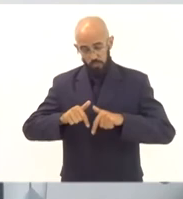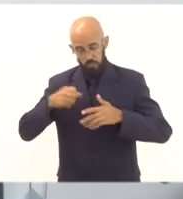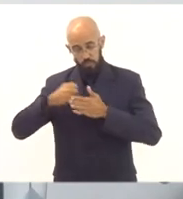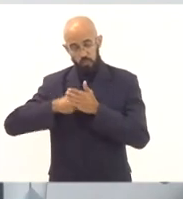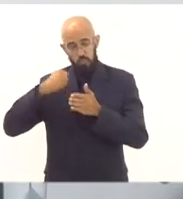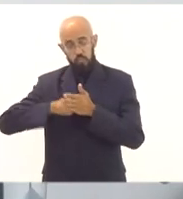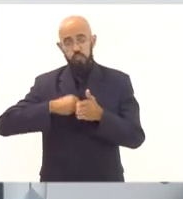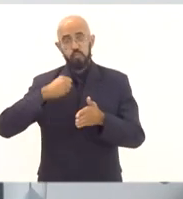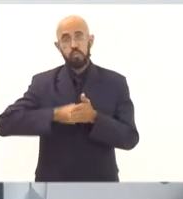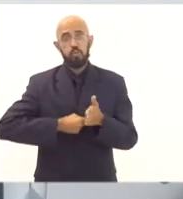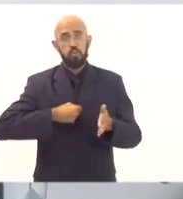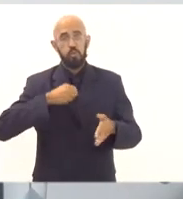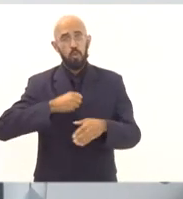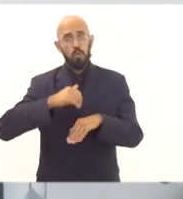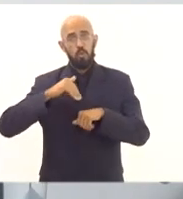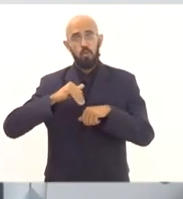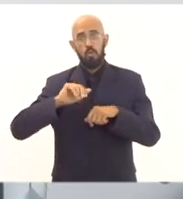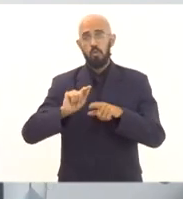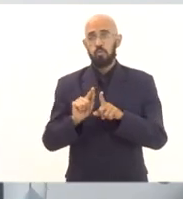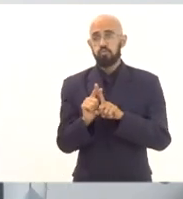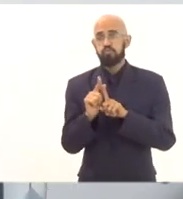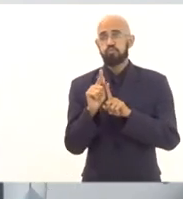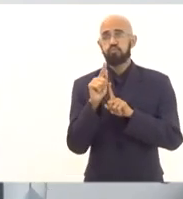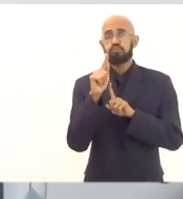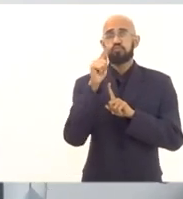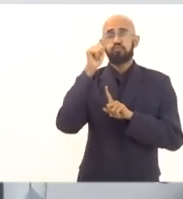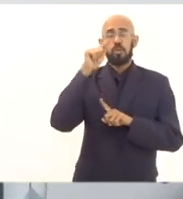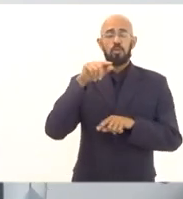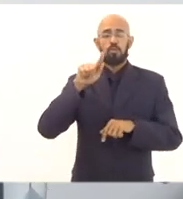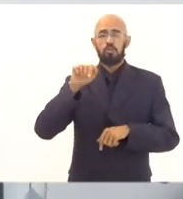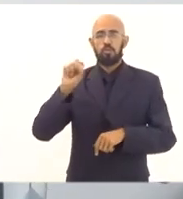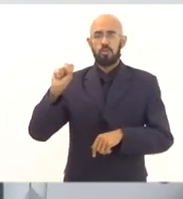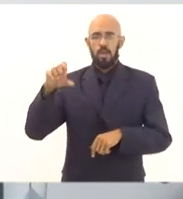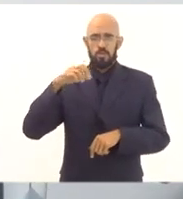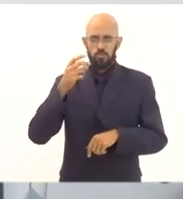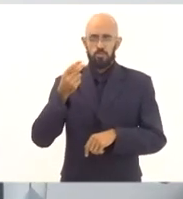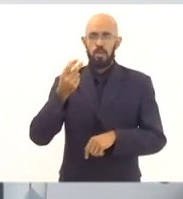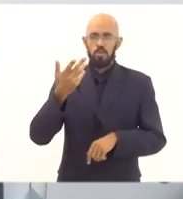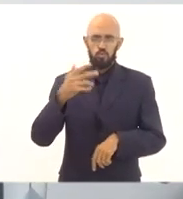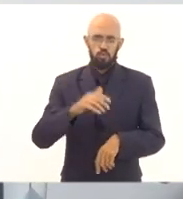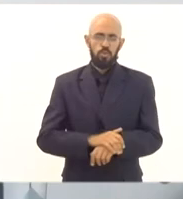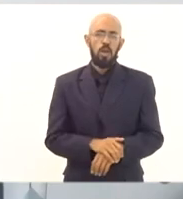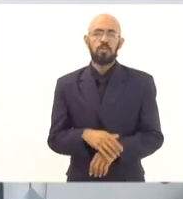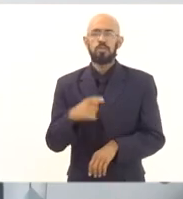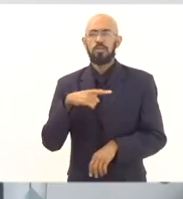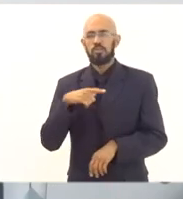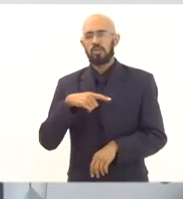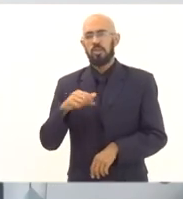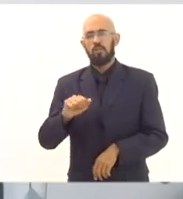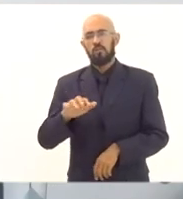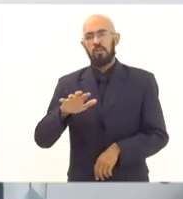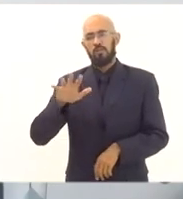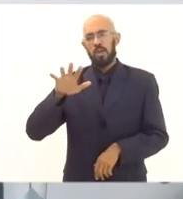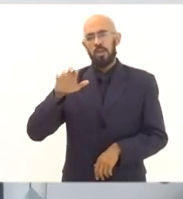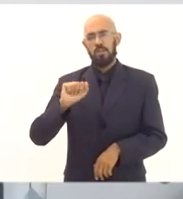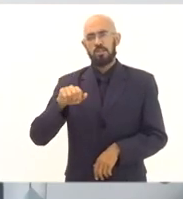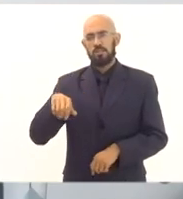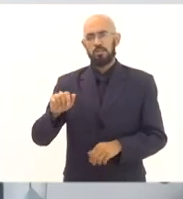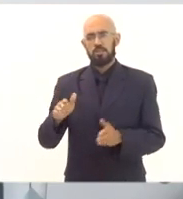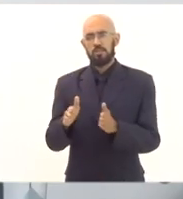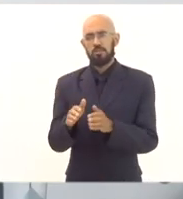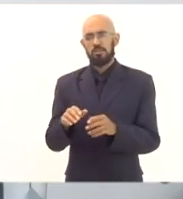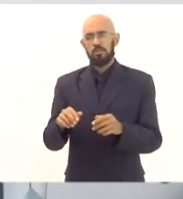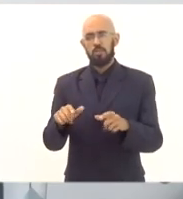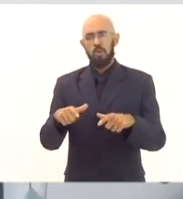com o aumento sistemático do gás né Ainda temos favelas e periferias dominadas pelas milícias